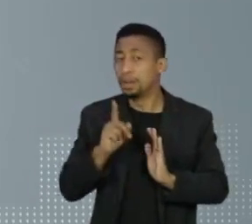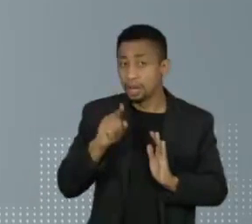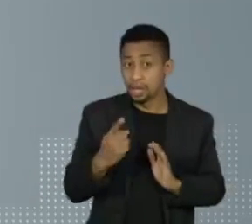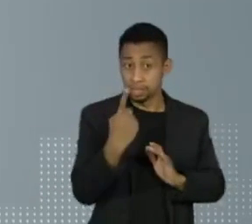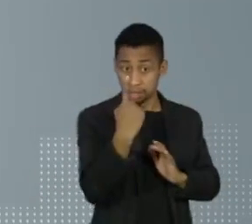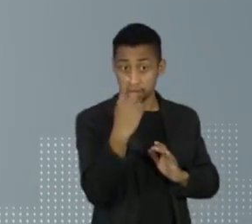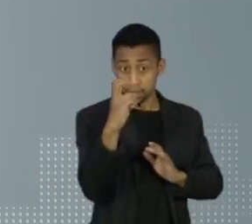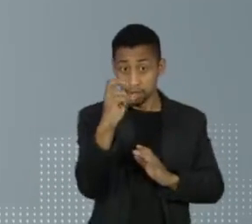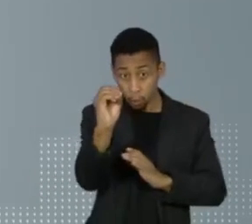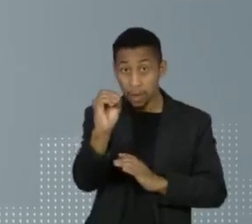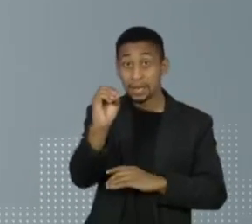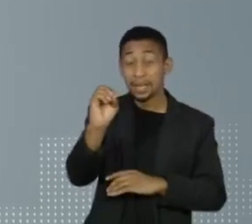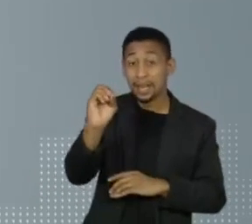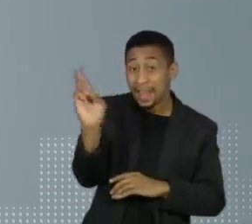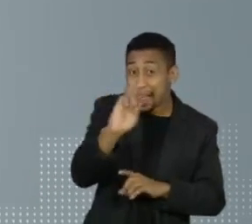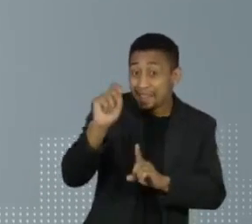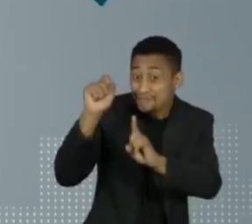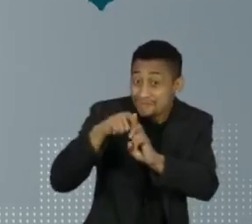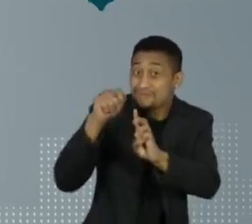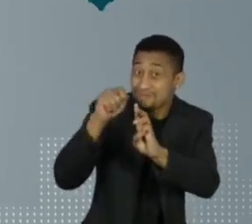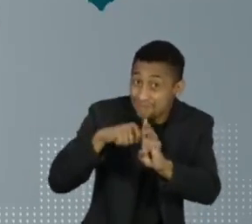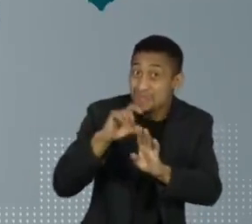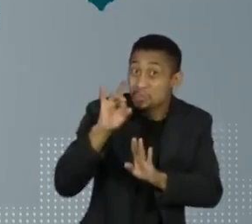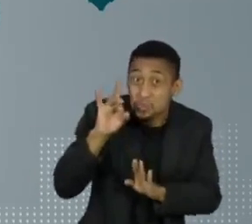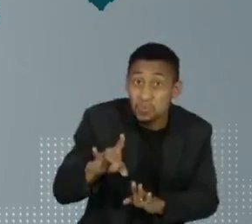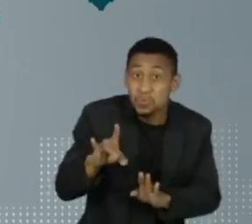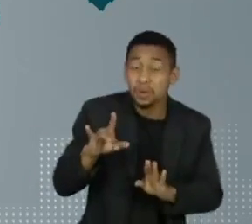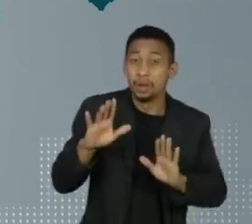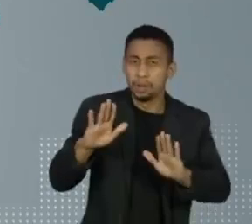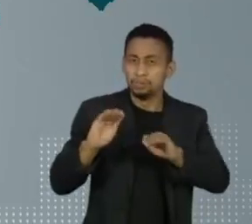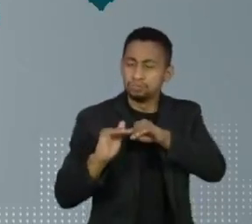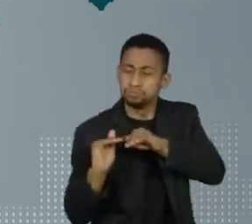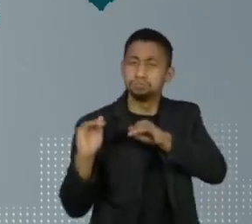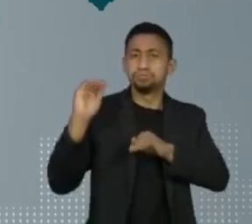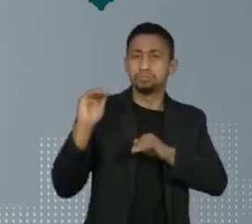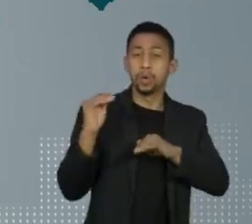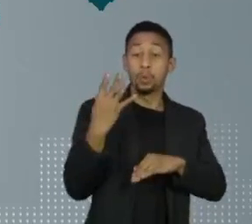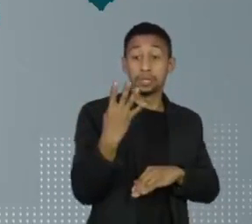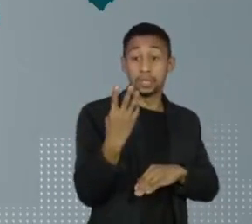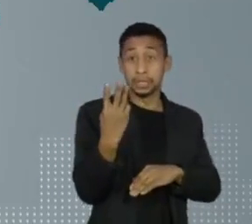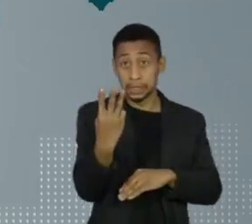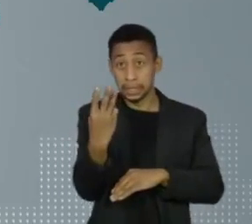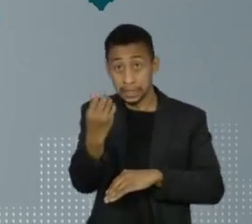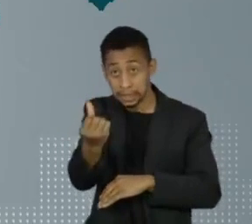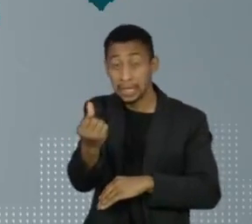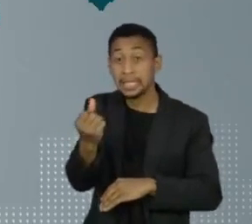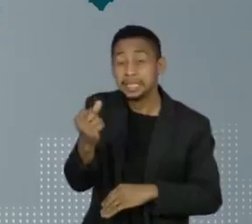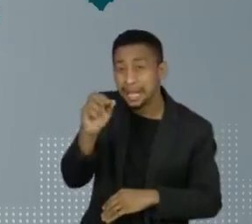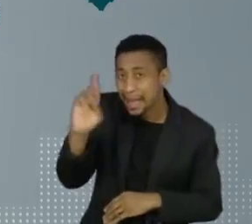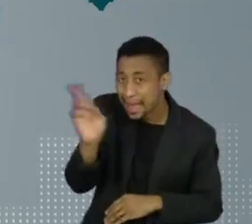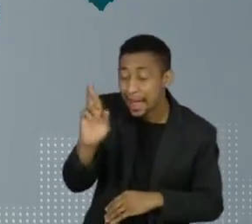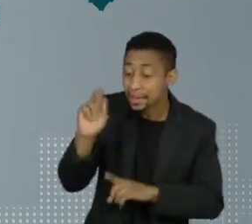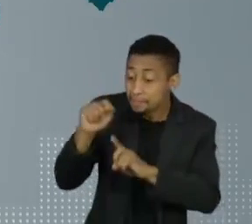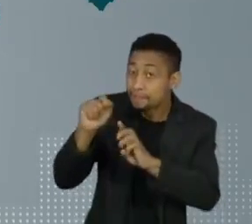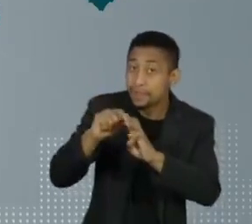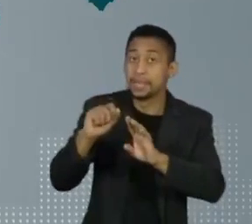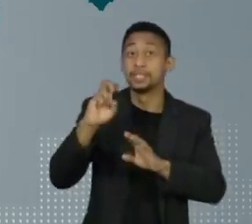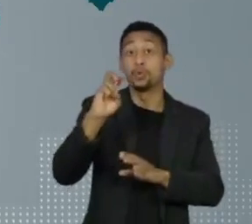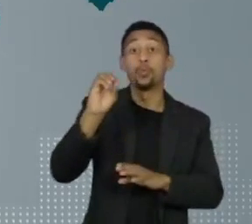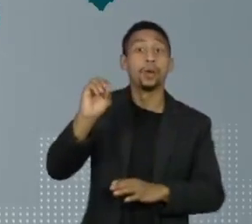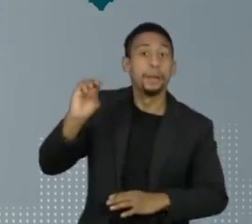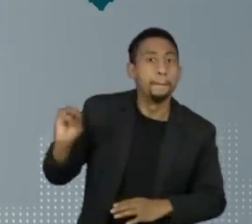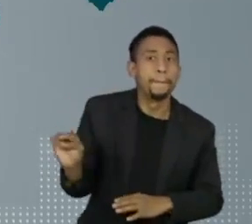R$ 150 por mês. O grupo que ganha um pouco a mais, até R$ 436 por mês, são 50